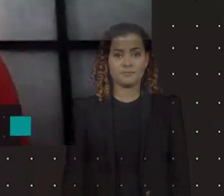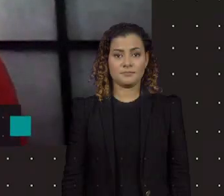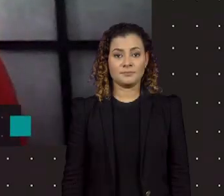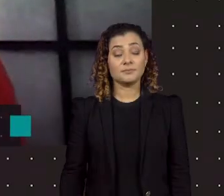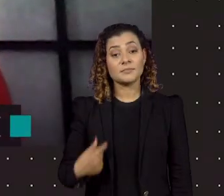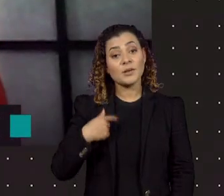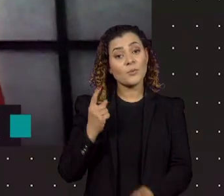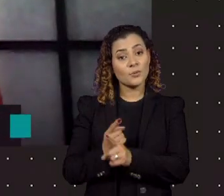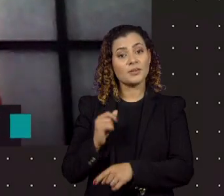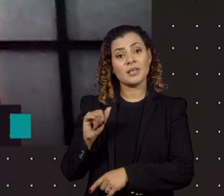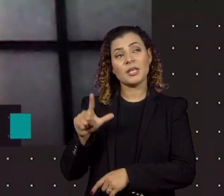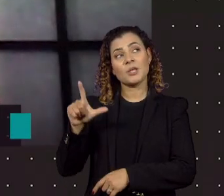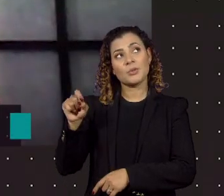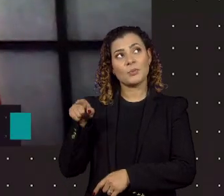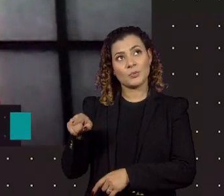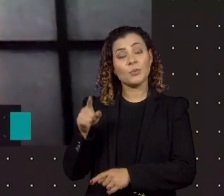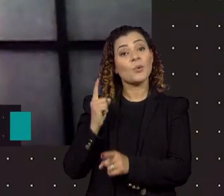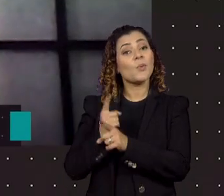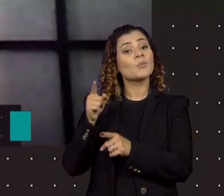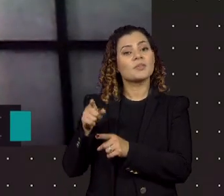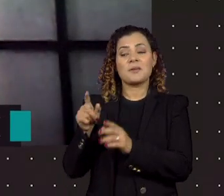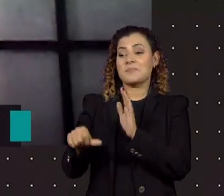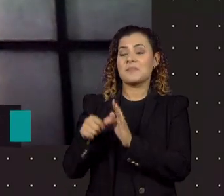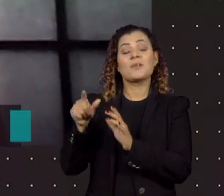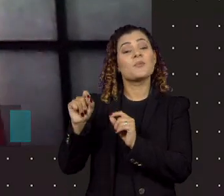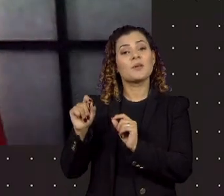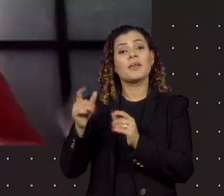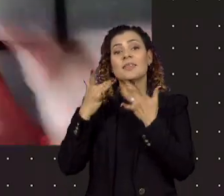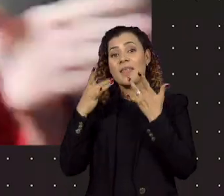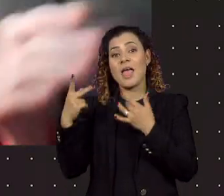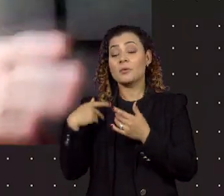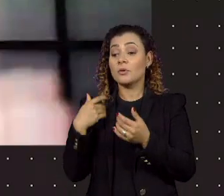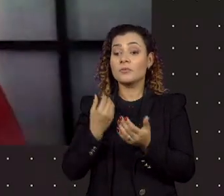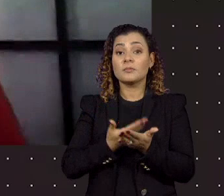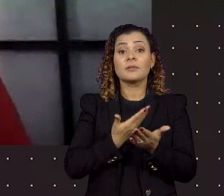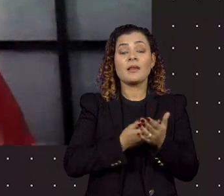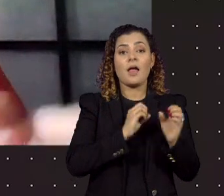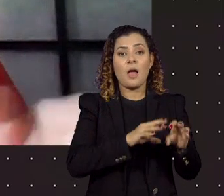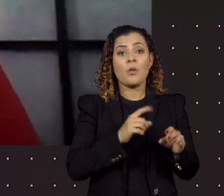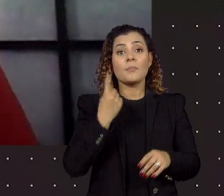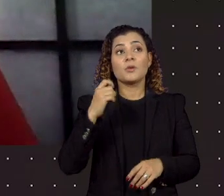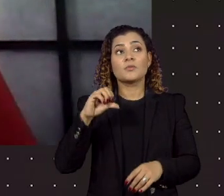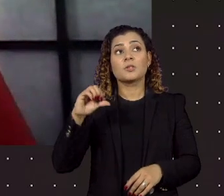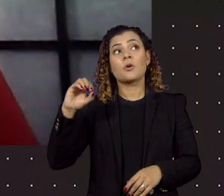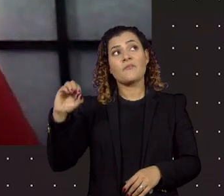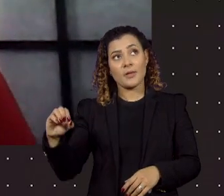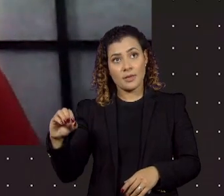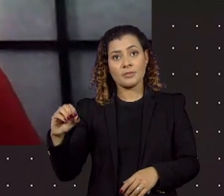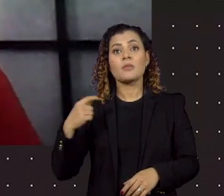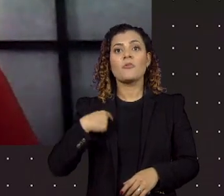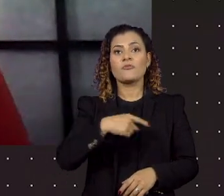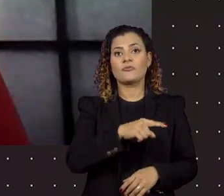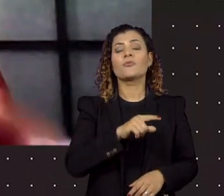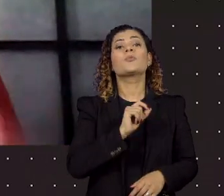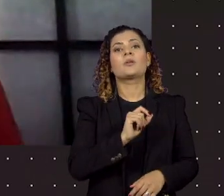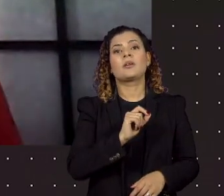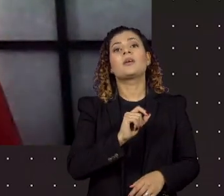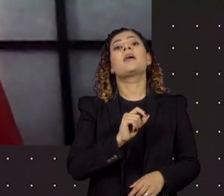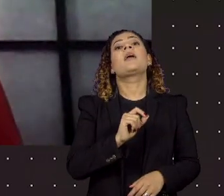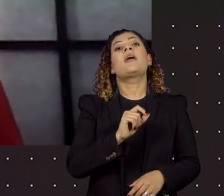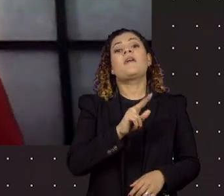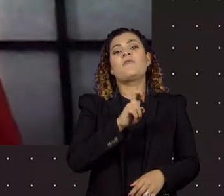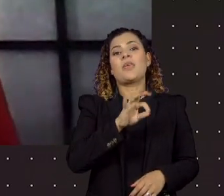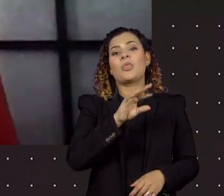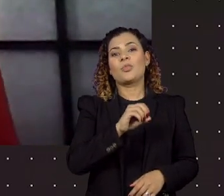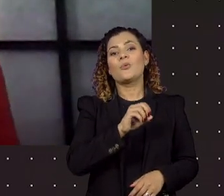encontrei o Ilo no Teatro Vento Forte quando eu fui dar aula. Em 1990, eu fui para o Vento Forte e aí cheguei lá